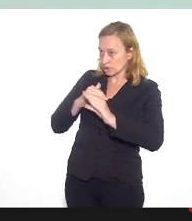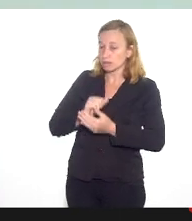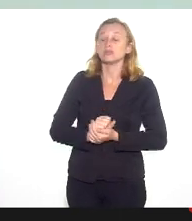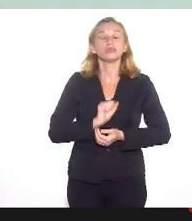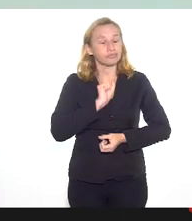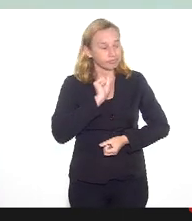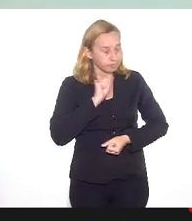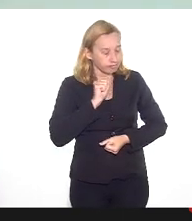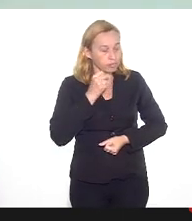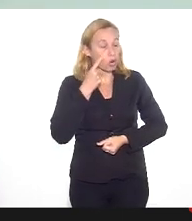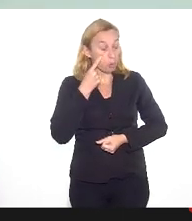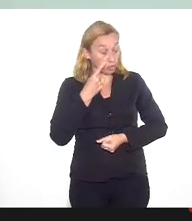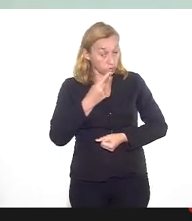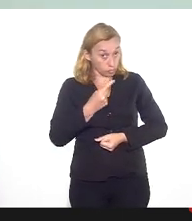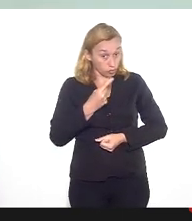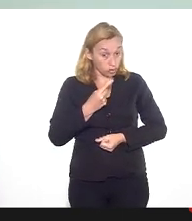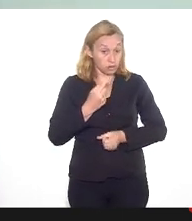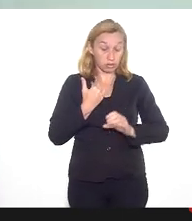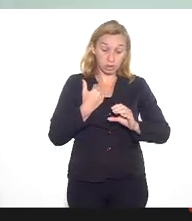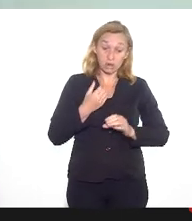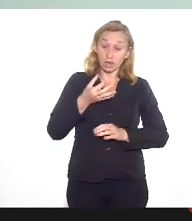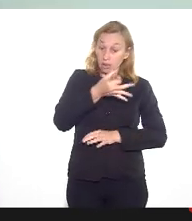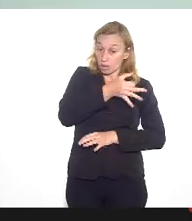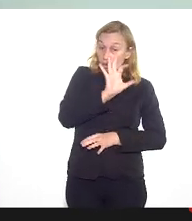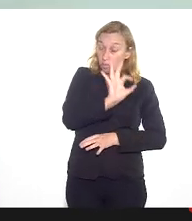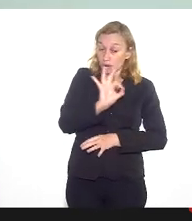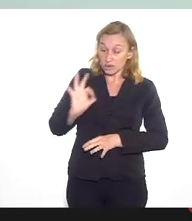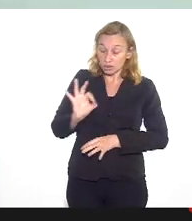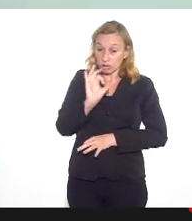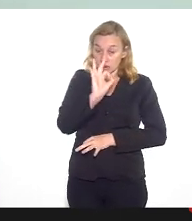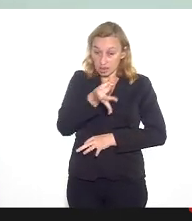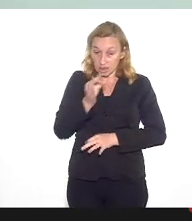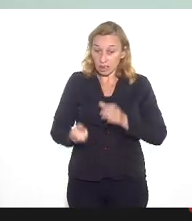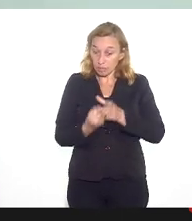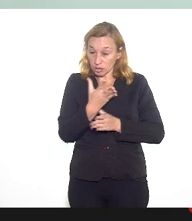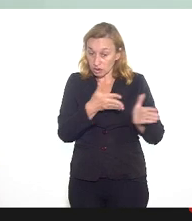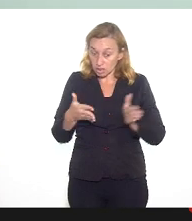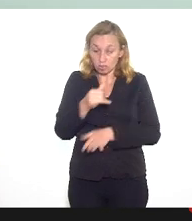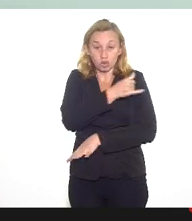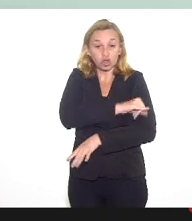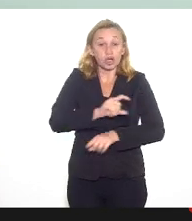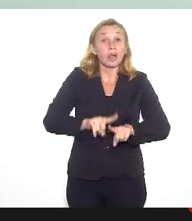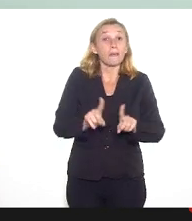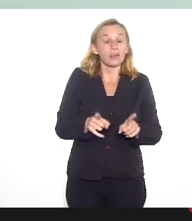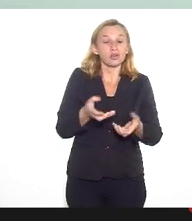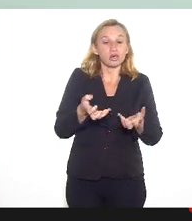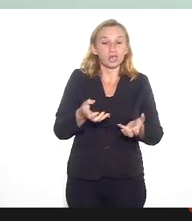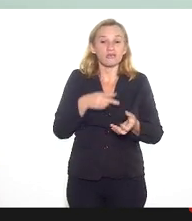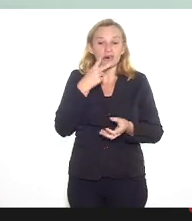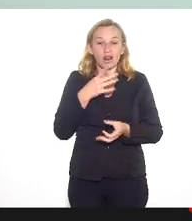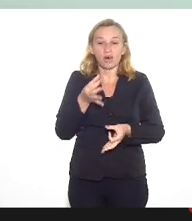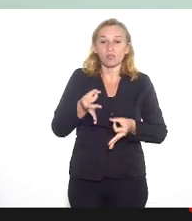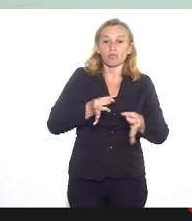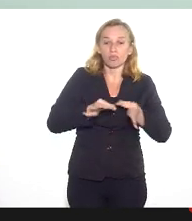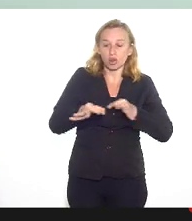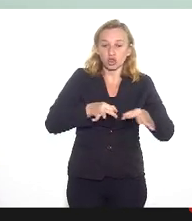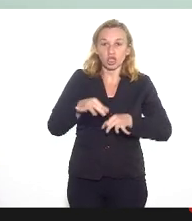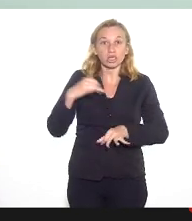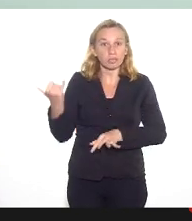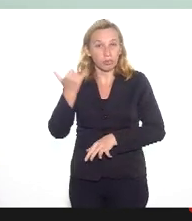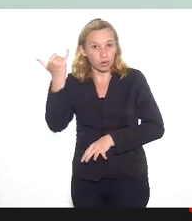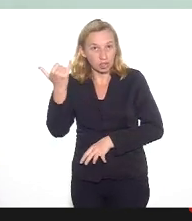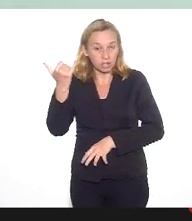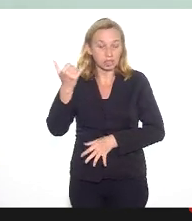posso confirmar com certeza o percentual que é produzido no Rio de Janeiro, mas eu queria só adicionar que a gente tem um projeto tão importante quanto o Bijupirá e